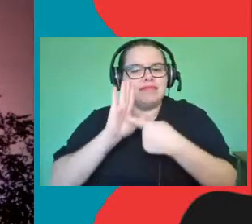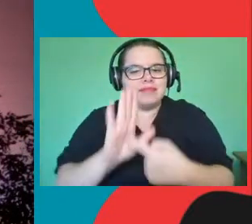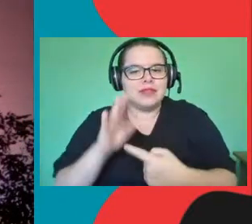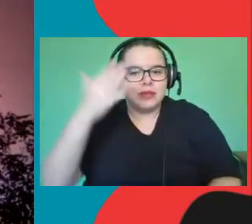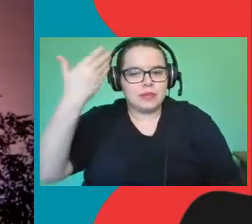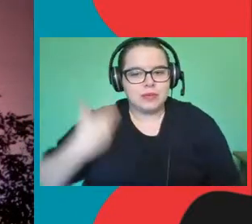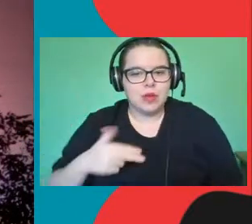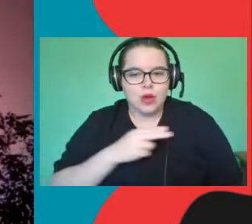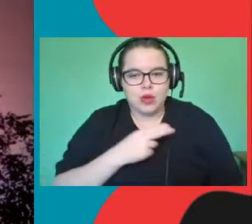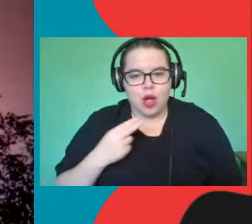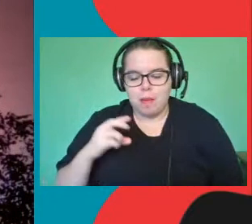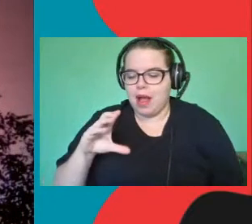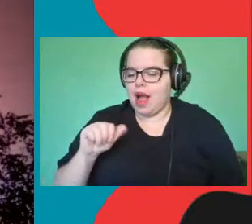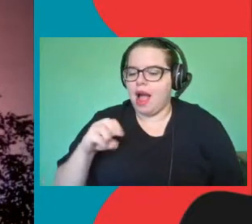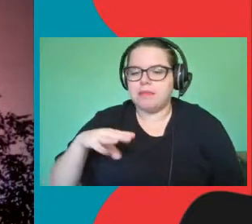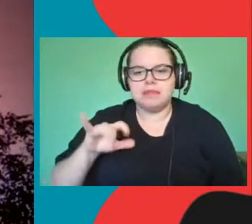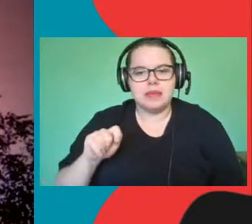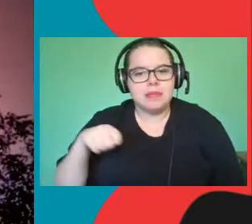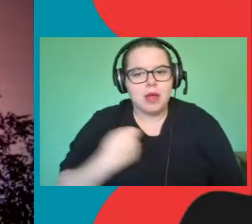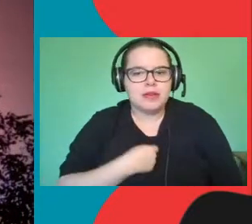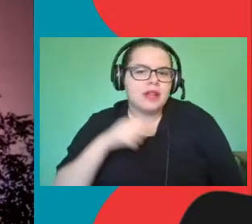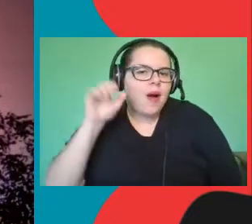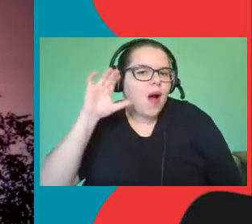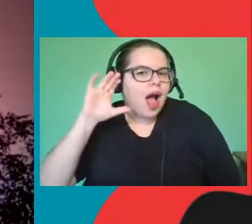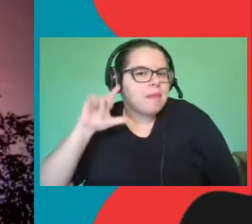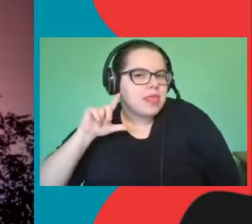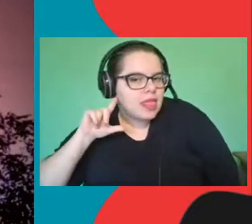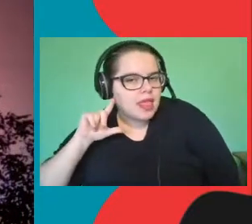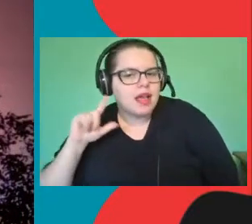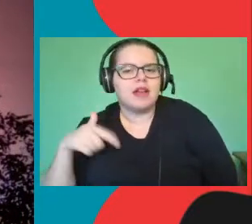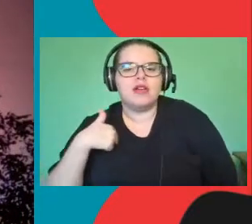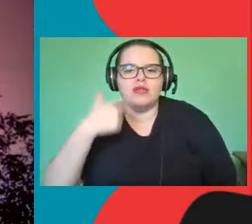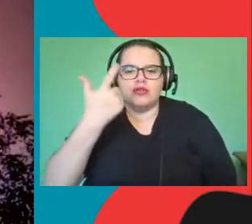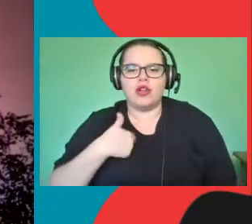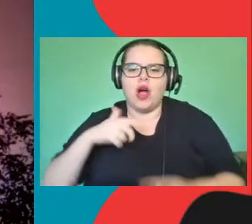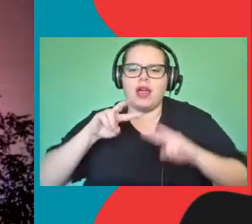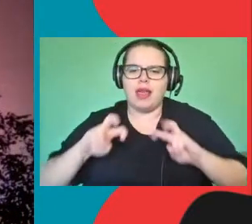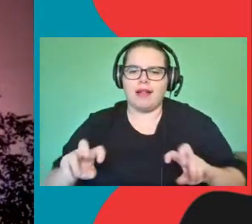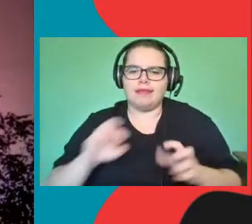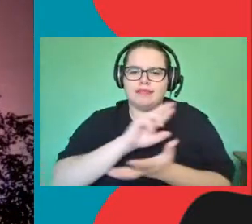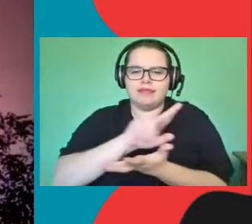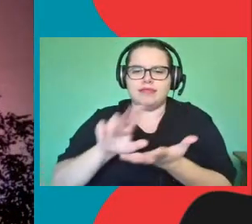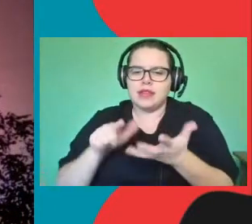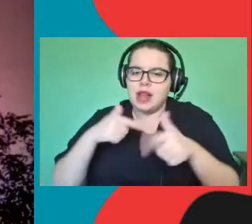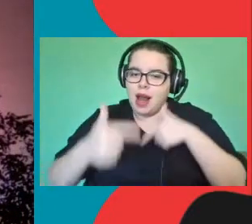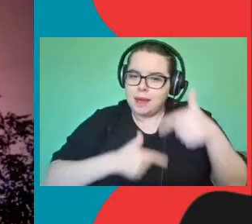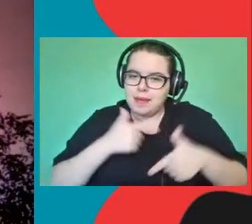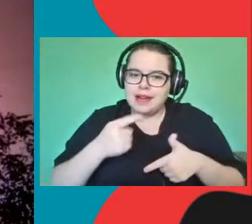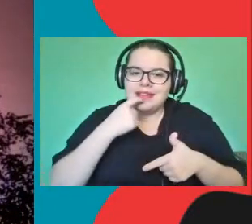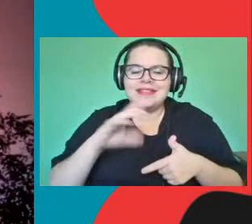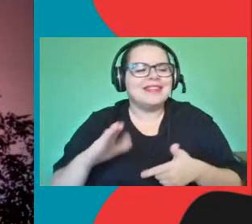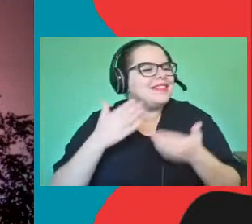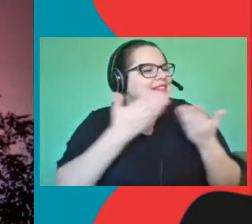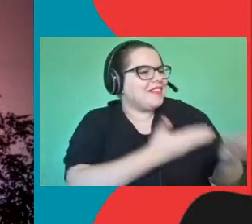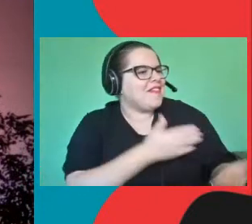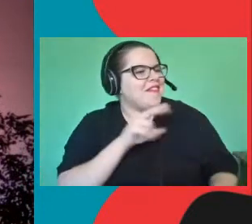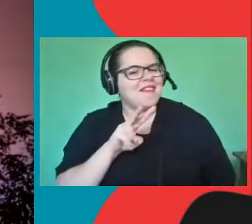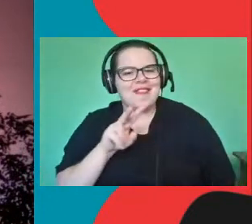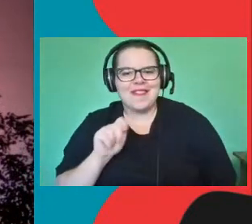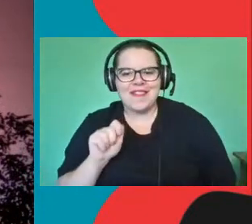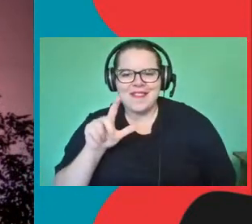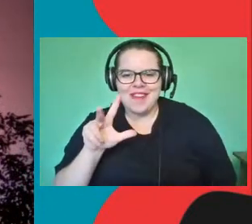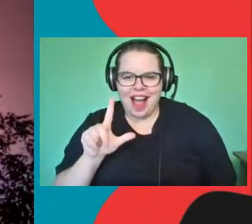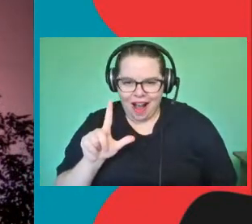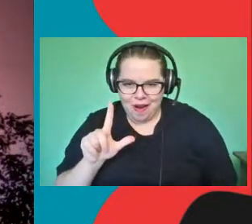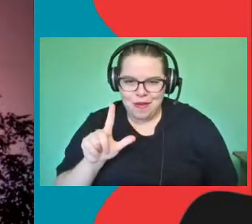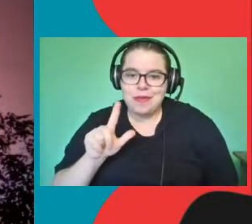Camila Moreira, sou analista de ESG e trabalho aqui na C&T já há algum tempo, estou aqui com a Val hoje, e para